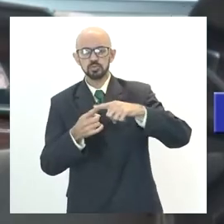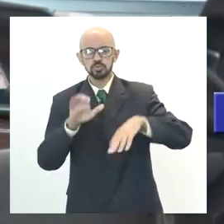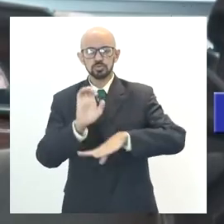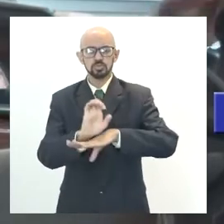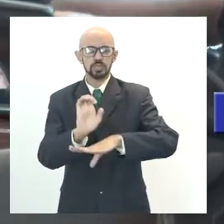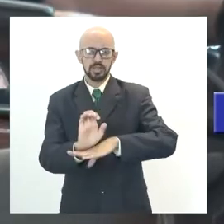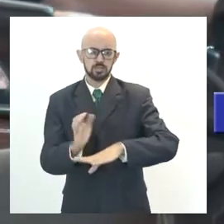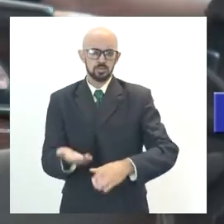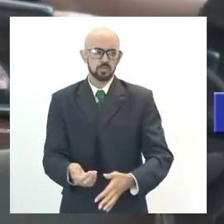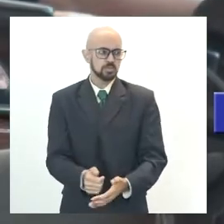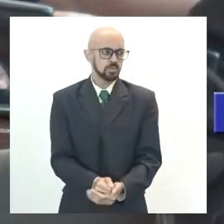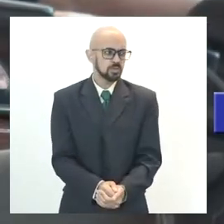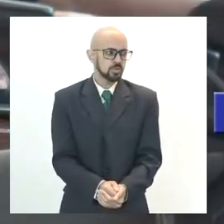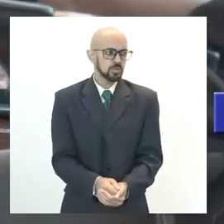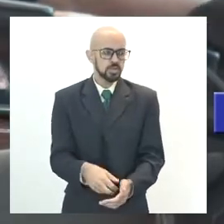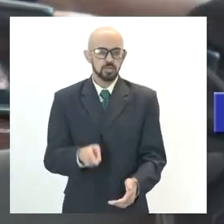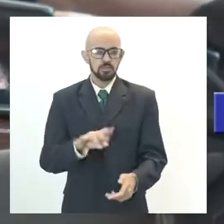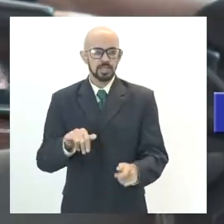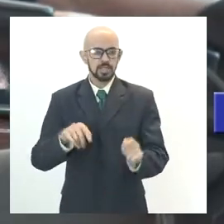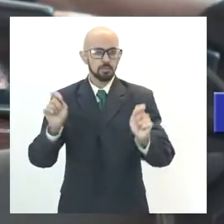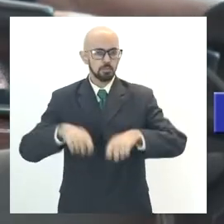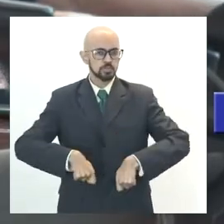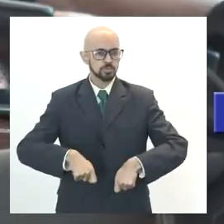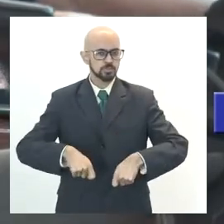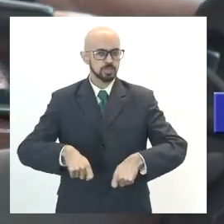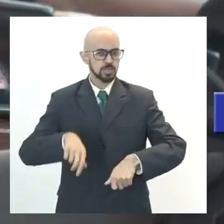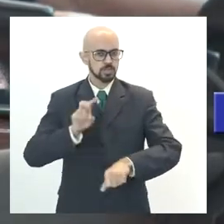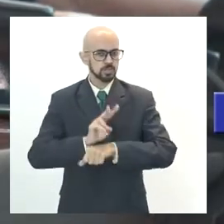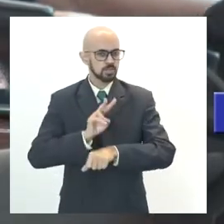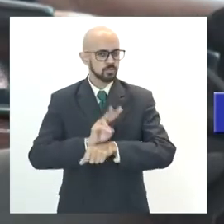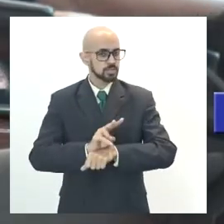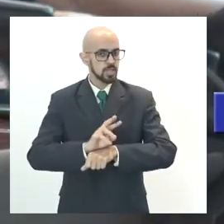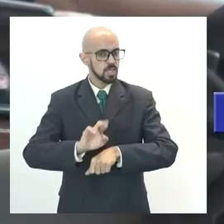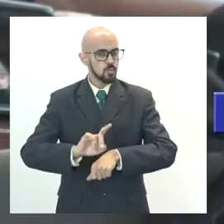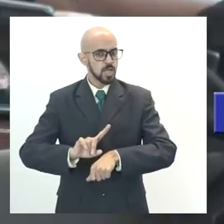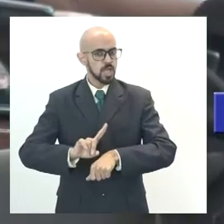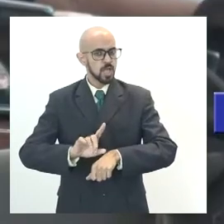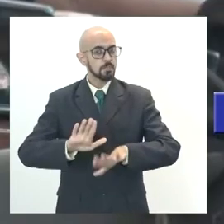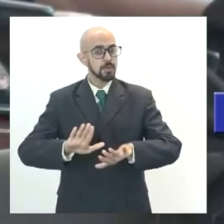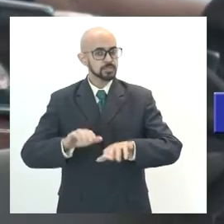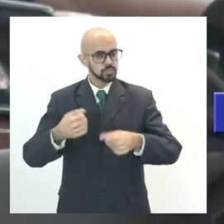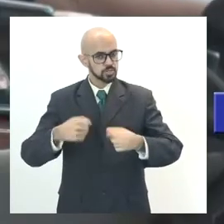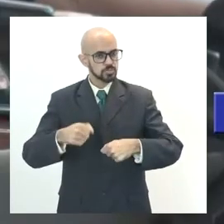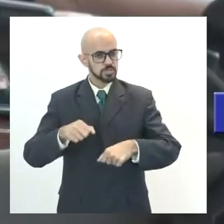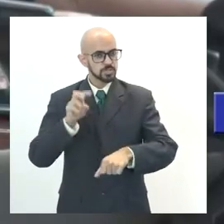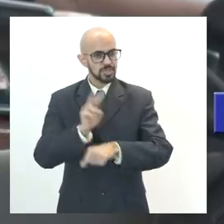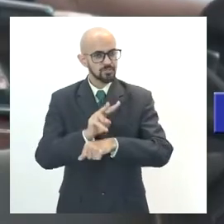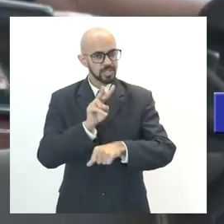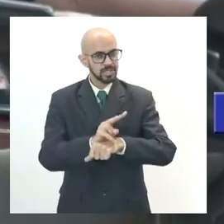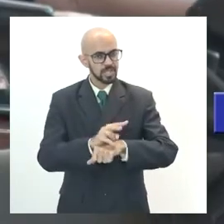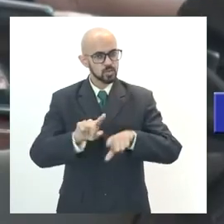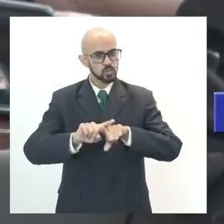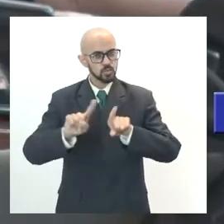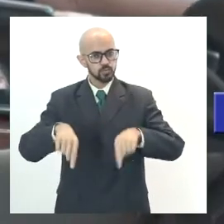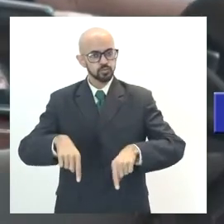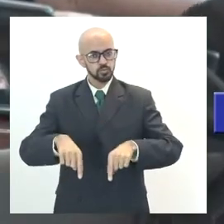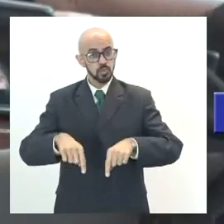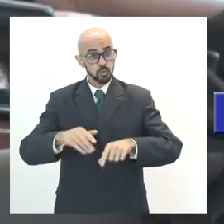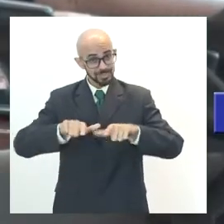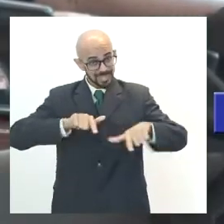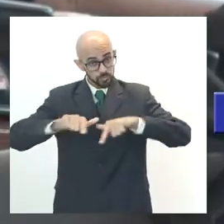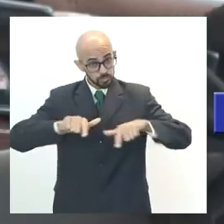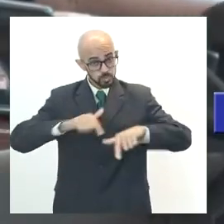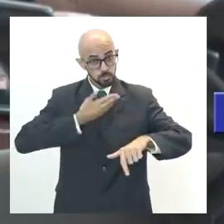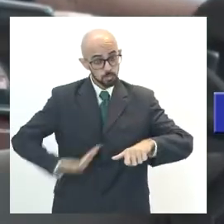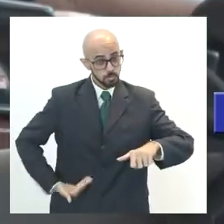terá ainda ali alguma possibilidade de defesa mas nós temos que defender o serviço público da da forma